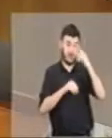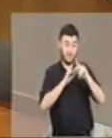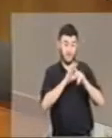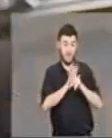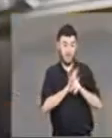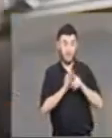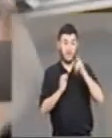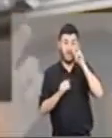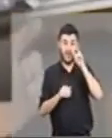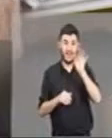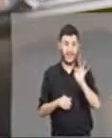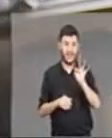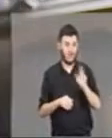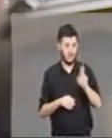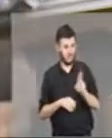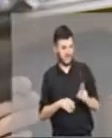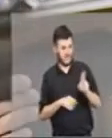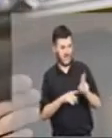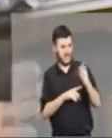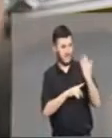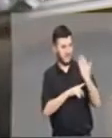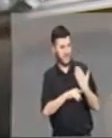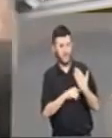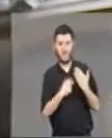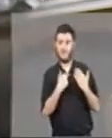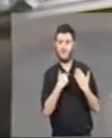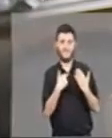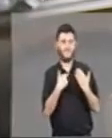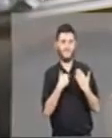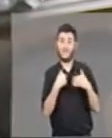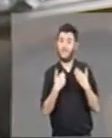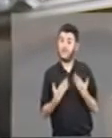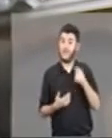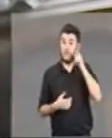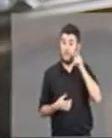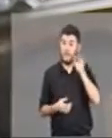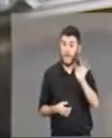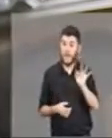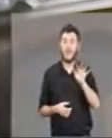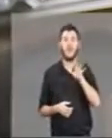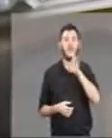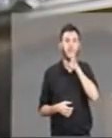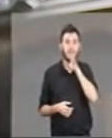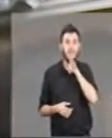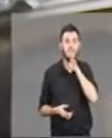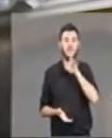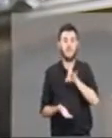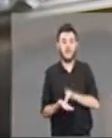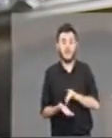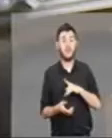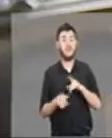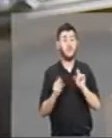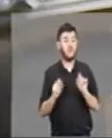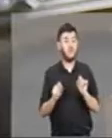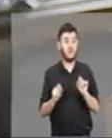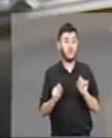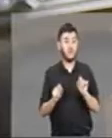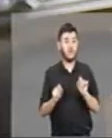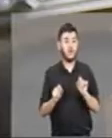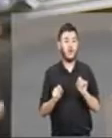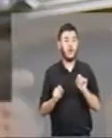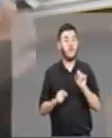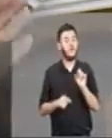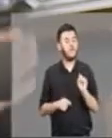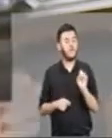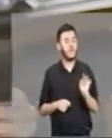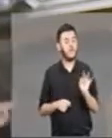bem, o ministro Fachin conclui que reconhece a usurpação da competência do Supremo e confirma liminar no